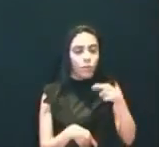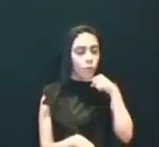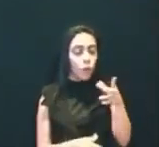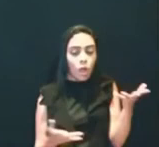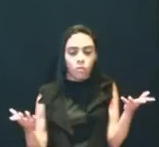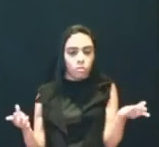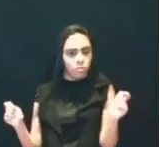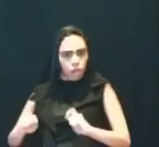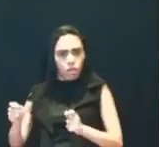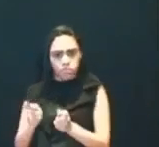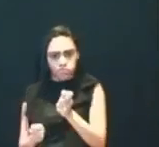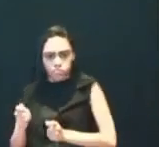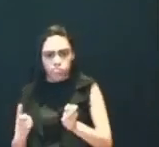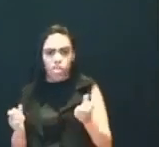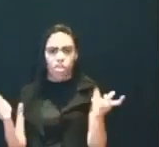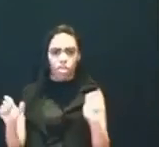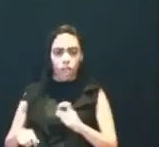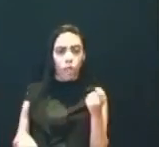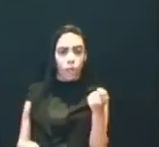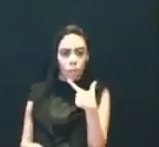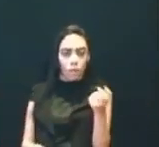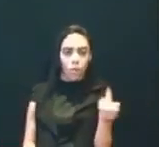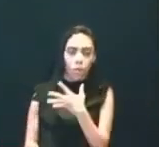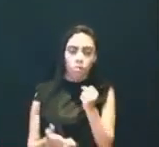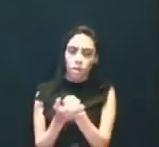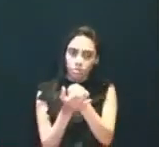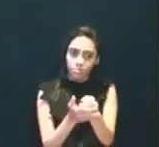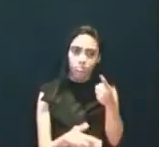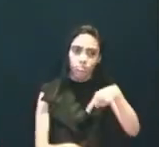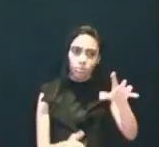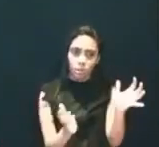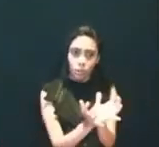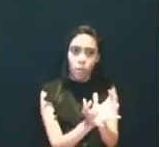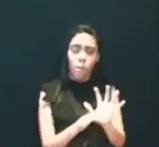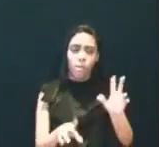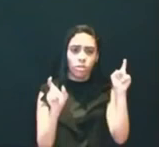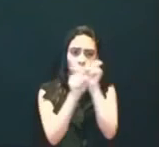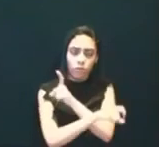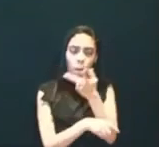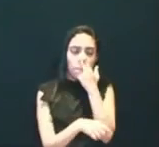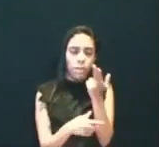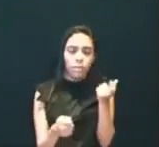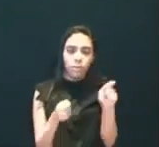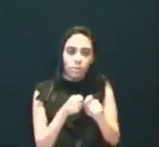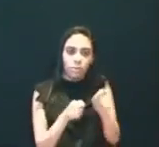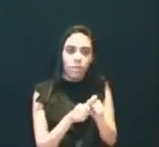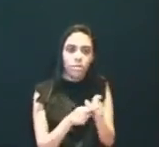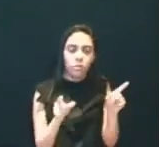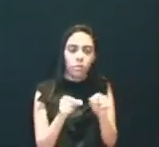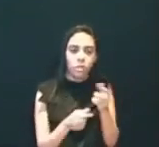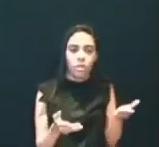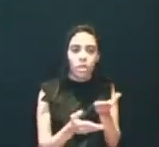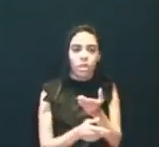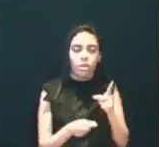controle maravilhoso, fantástico com essas drogas novas. E dificilmente a gente faz o transplante na LLA, na LLC, na